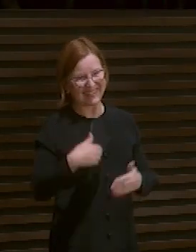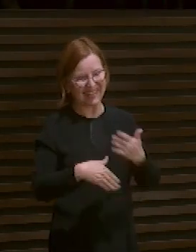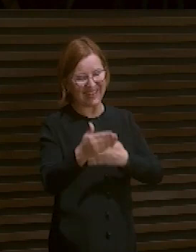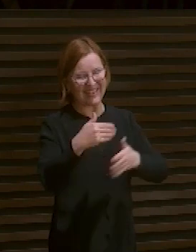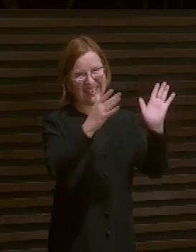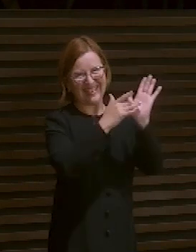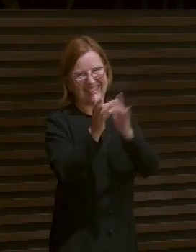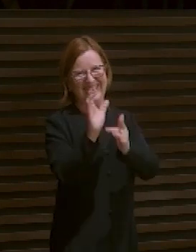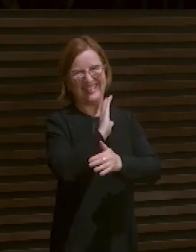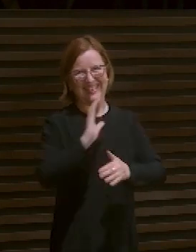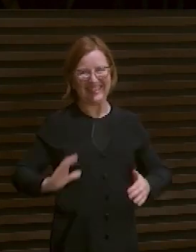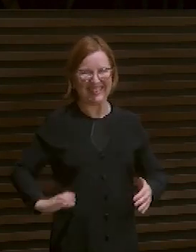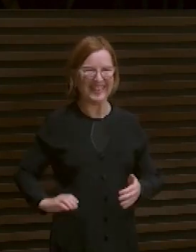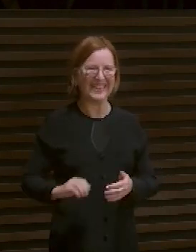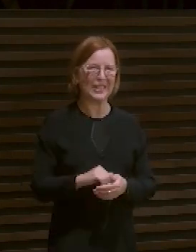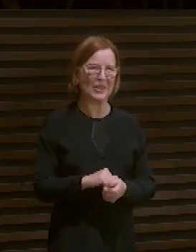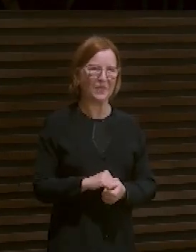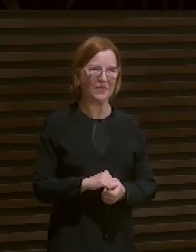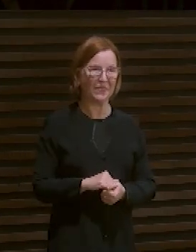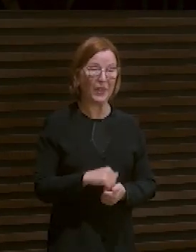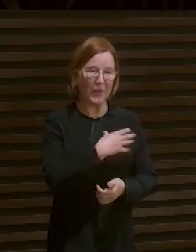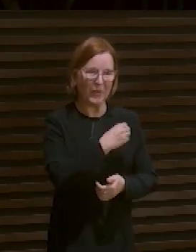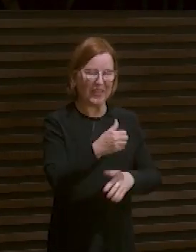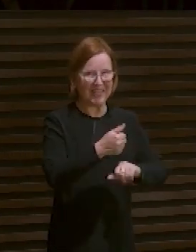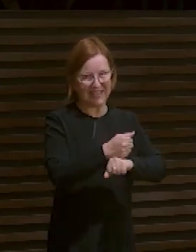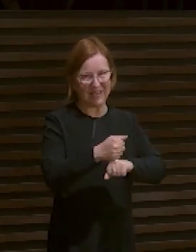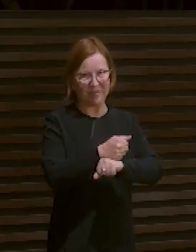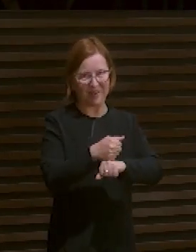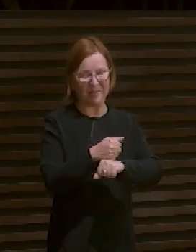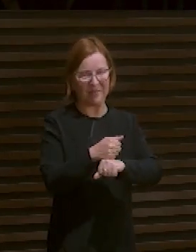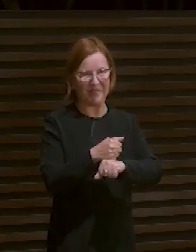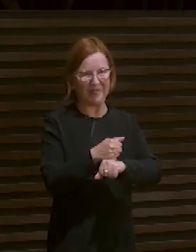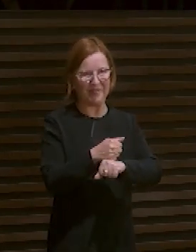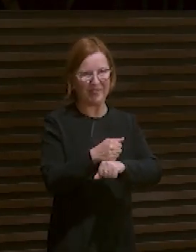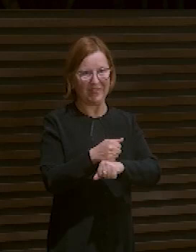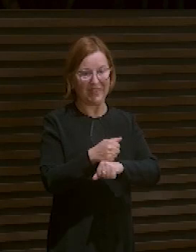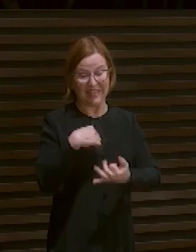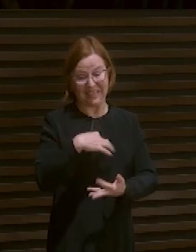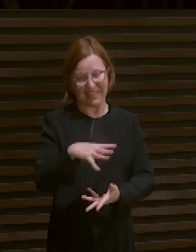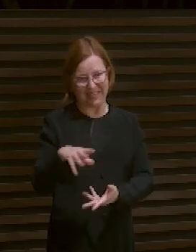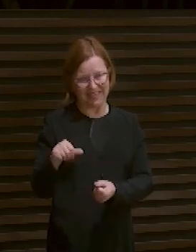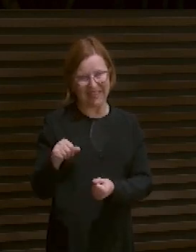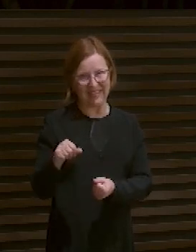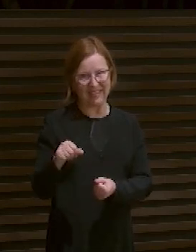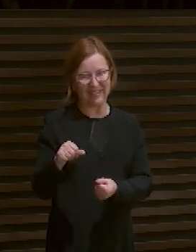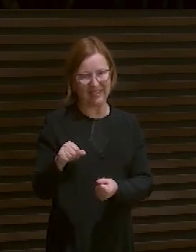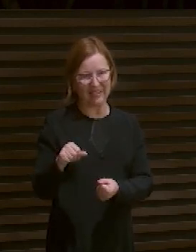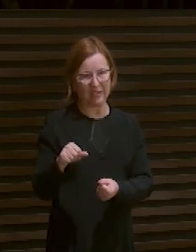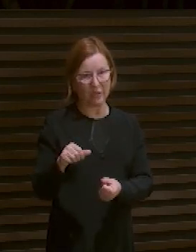Jesus Cristo. Os descendentes de Abraão da terra